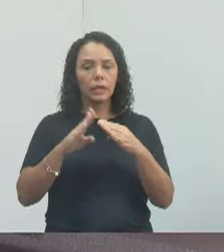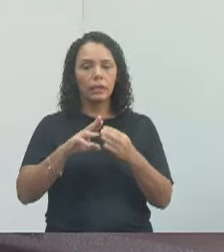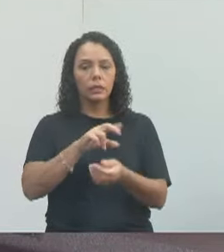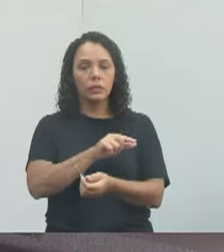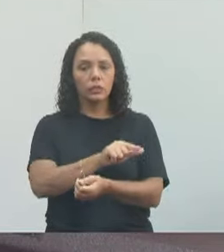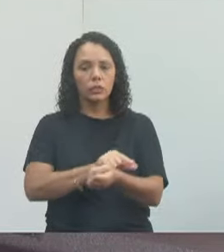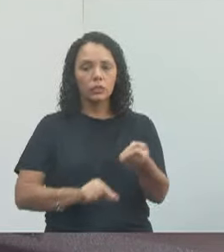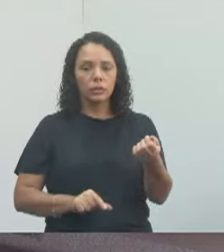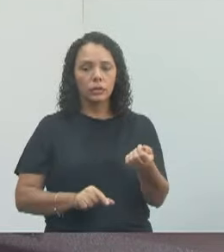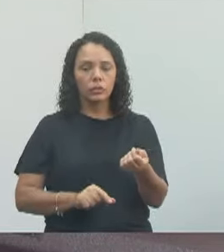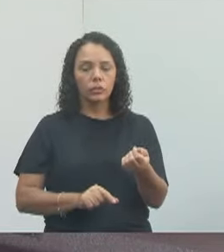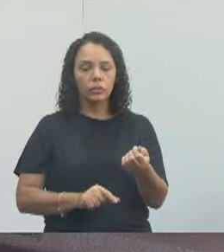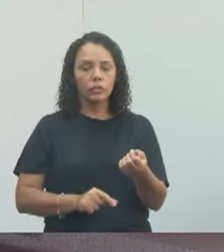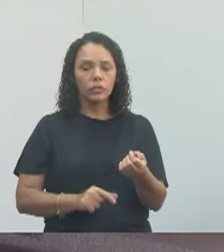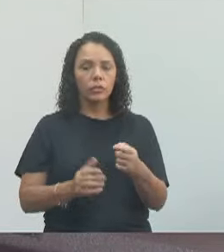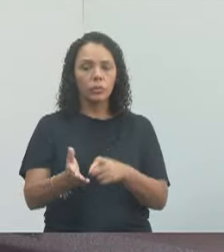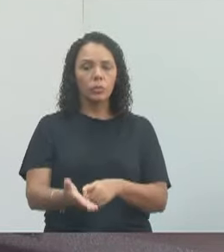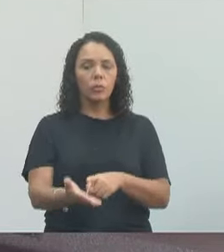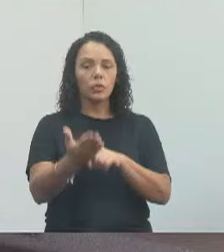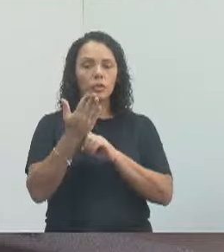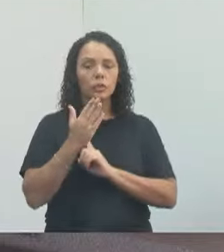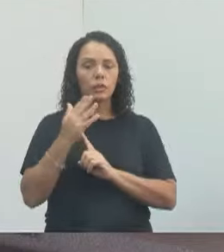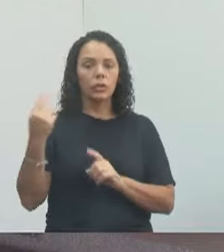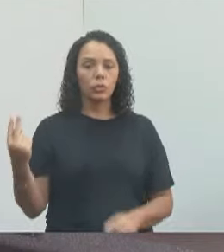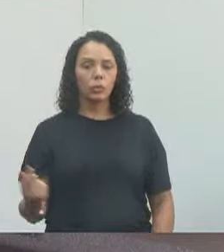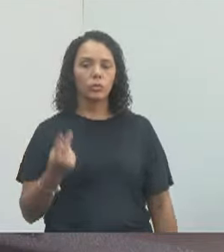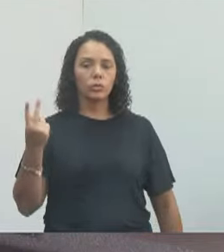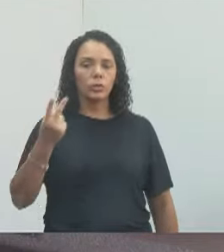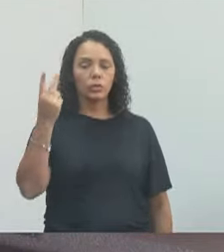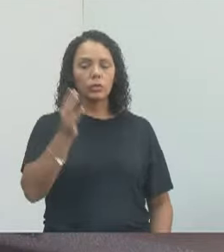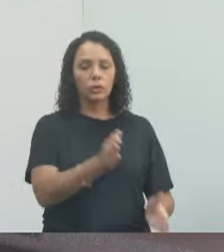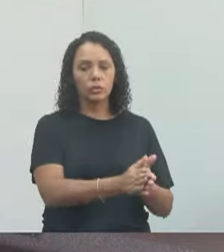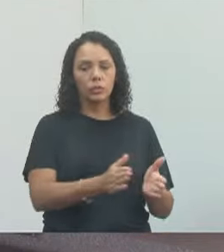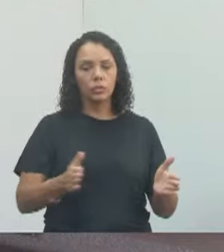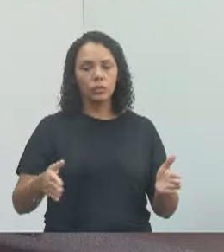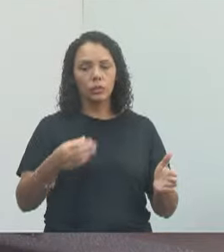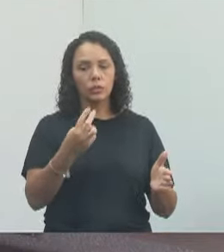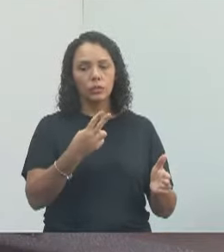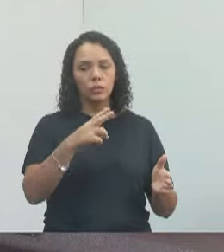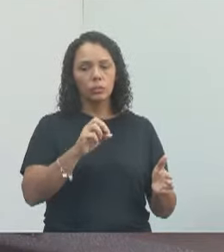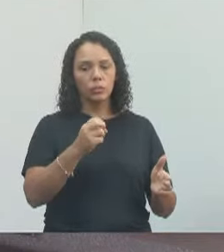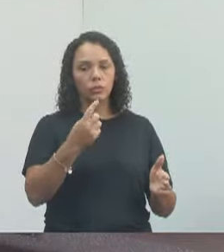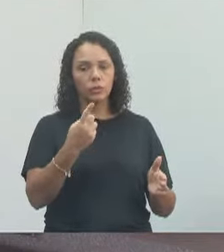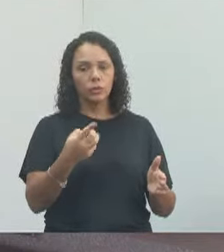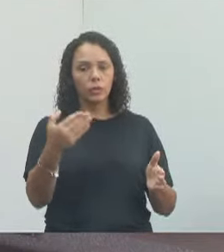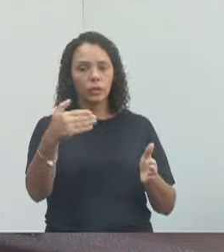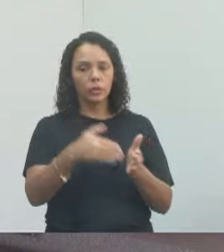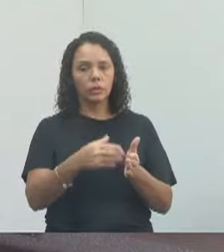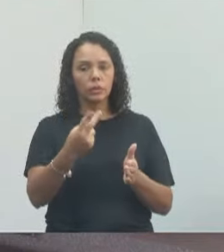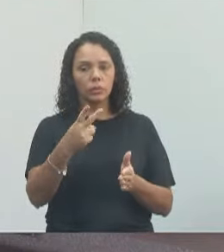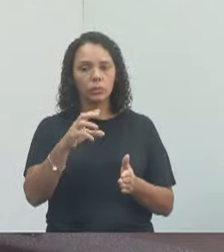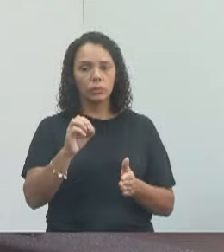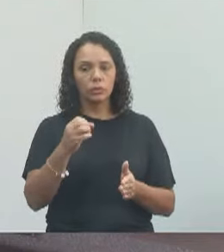valores indicados durante este mandato 2021 e 2024 detalhar